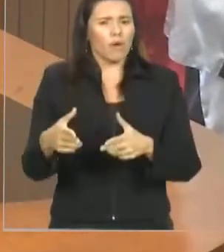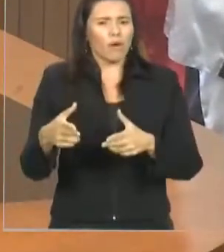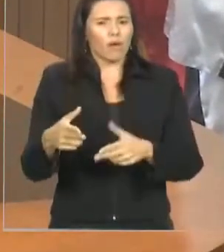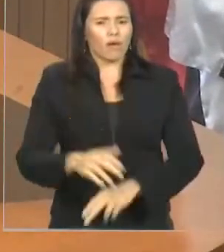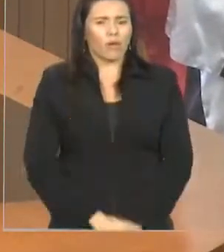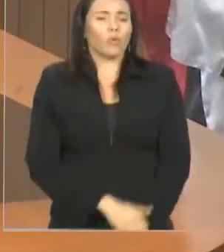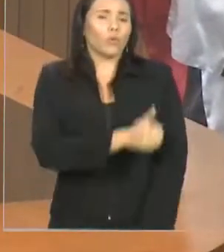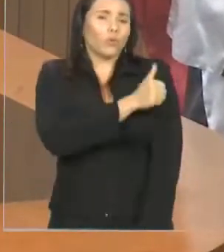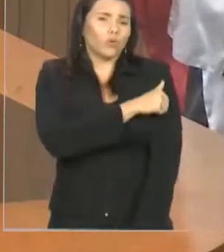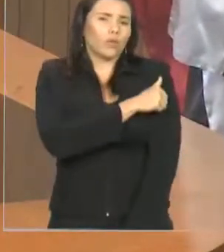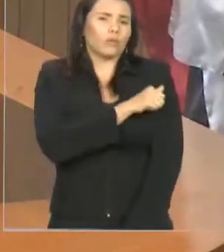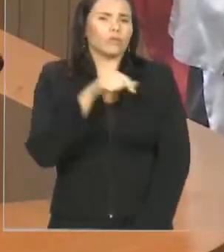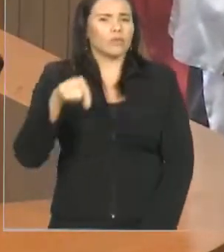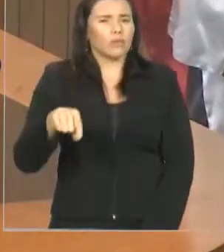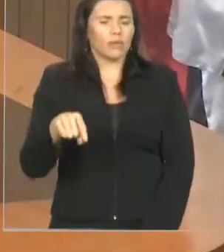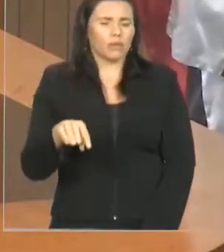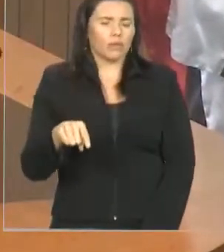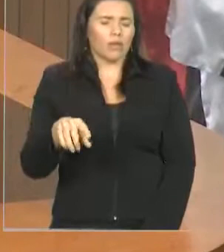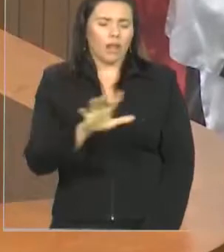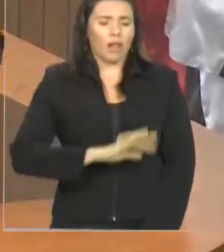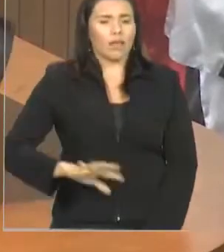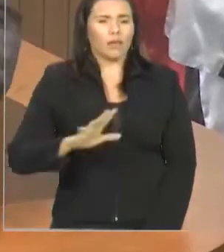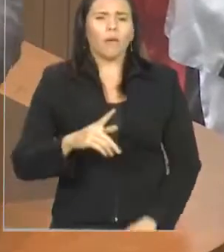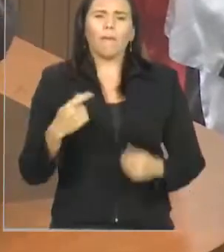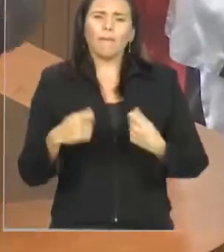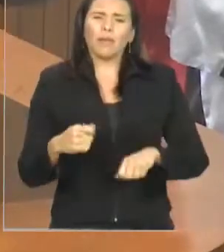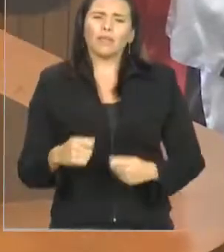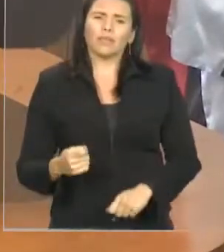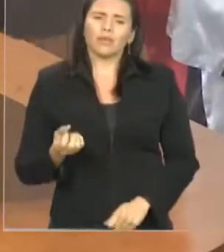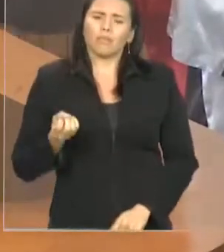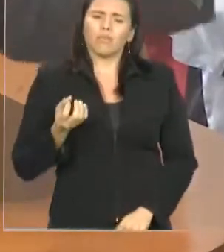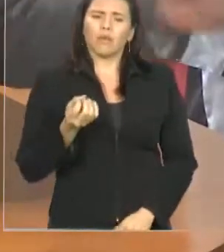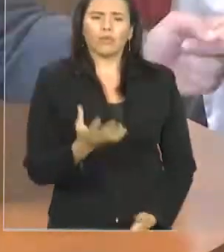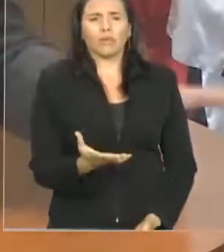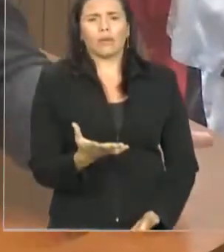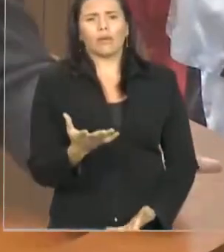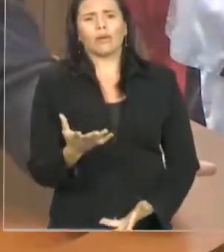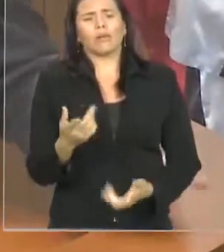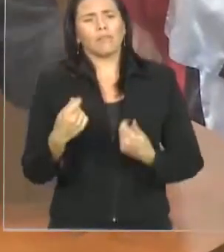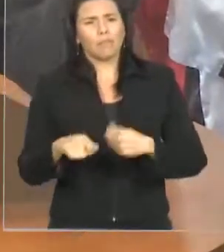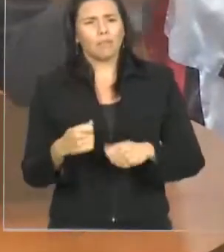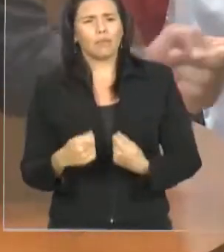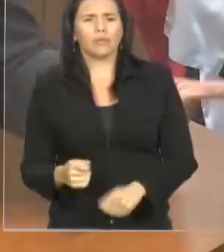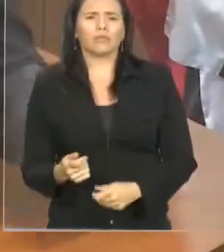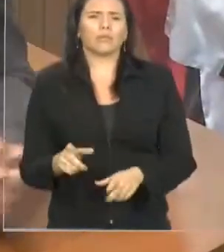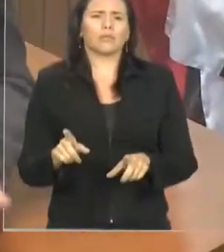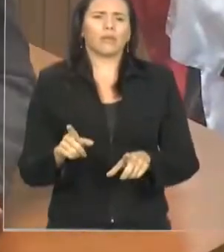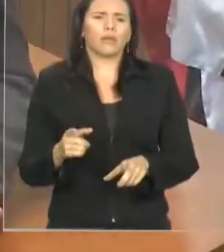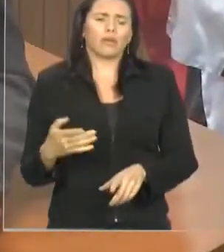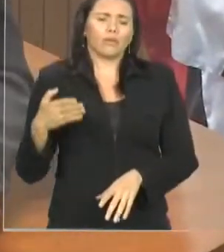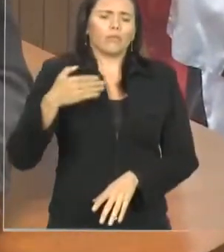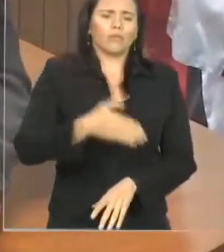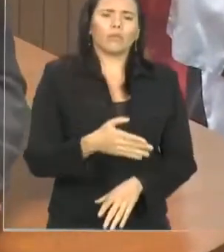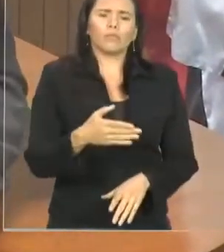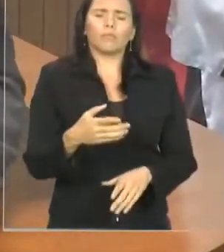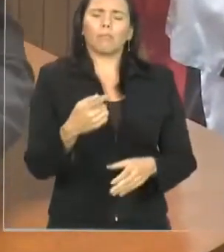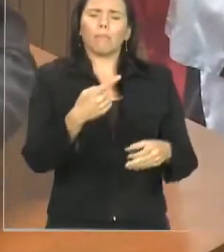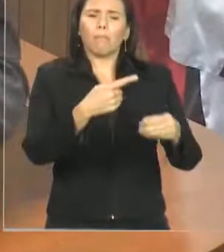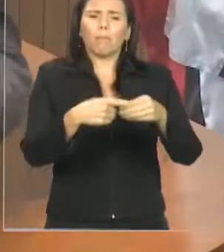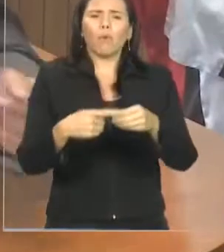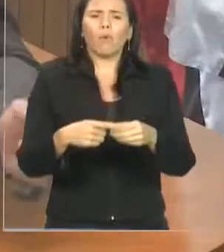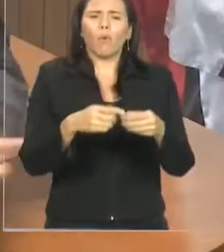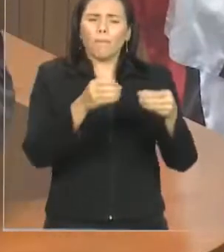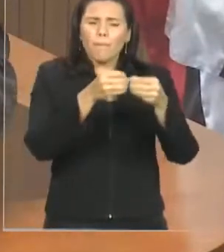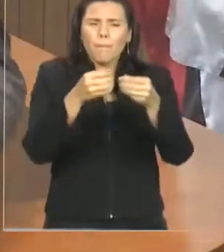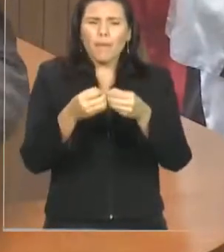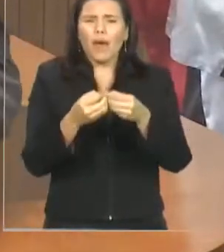se deslocar da sua casa, da sua residência, para o outro lado da cidade de Bacabal, em busca de um ensino médio. Isso